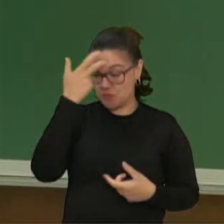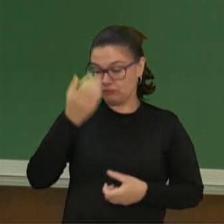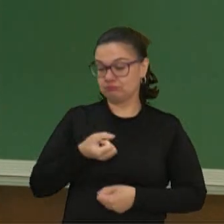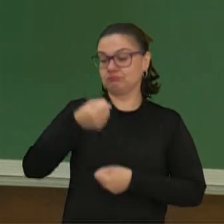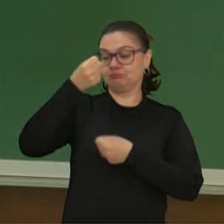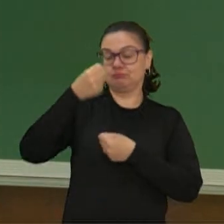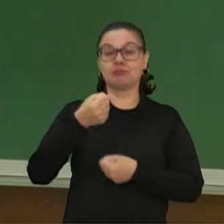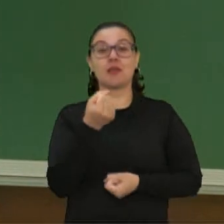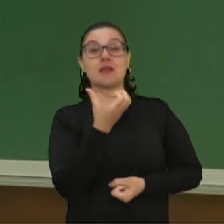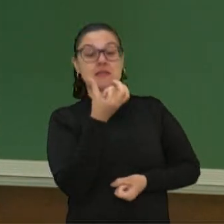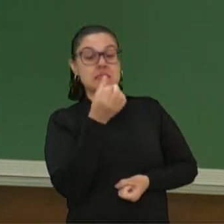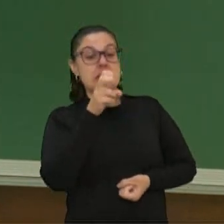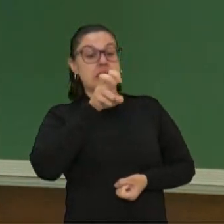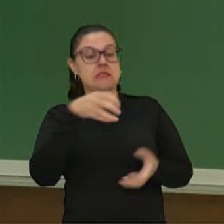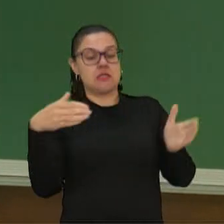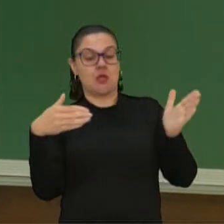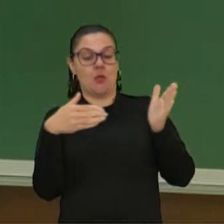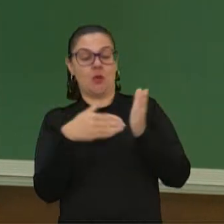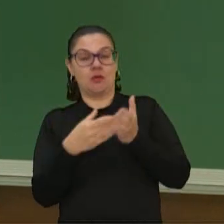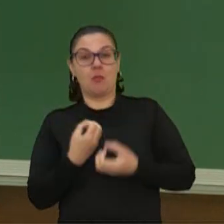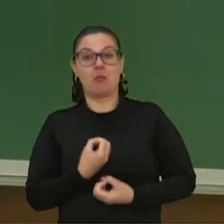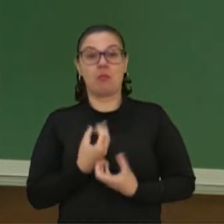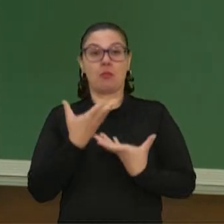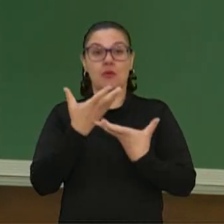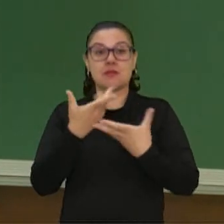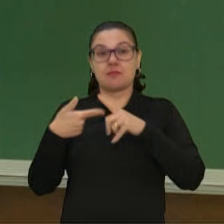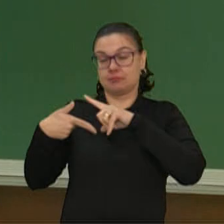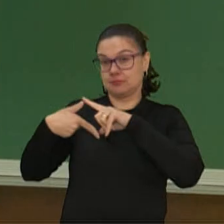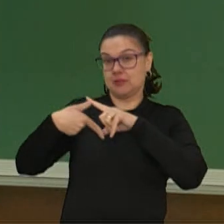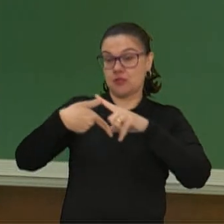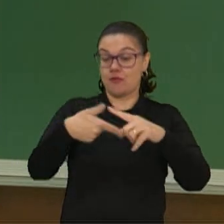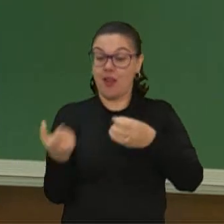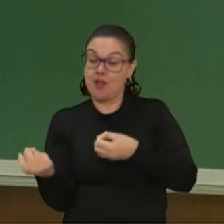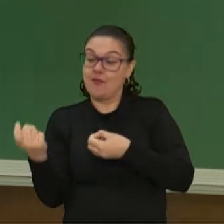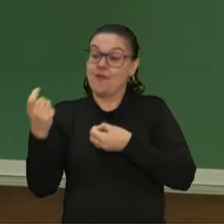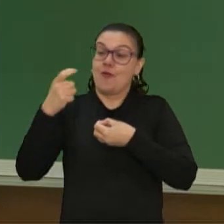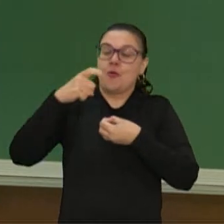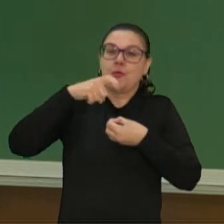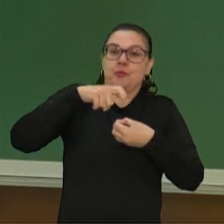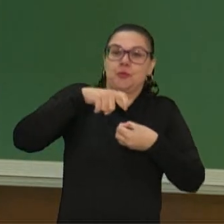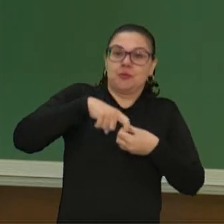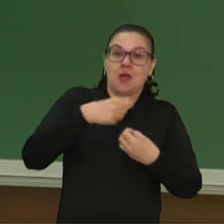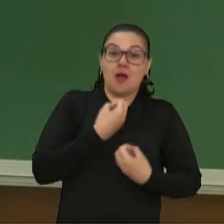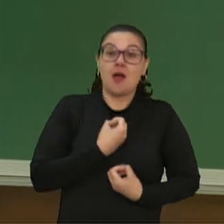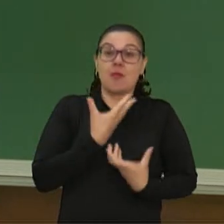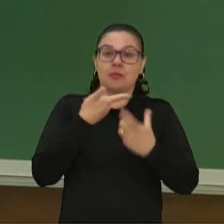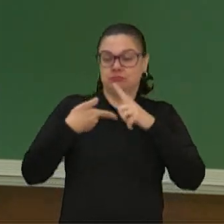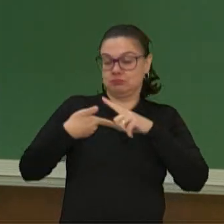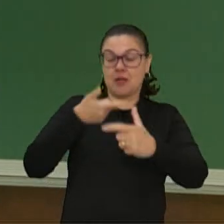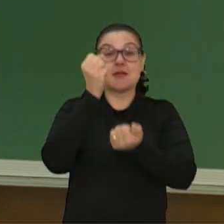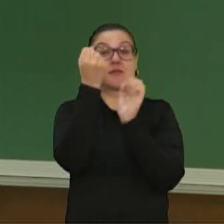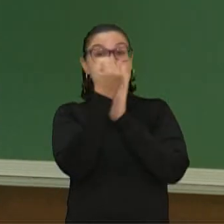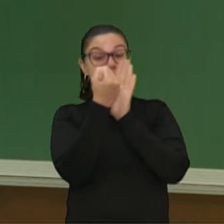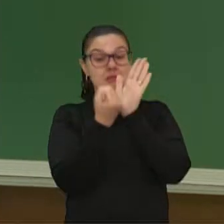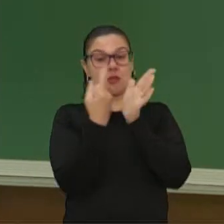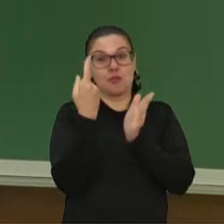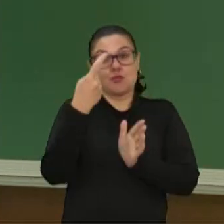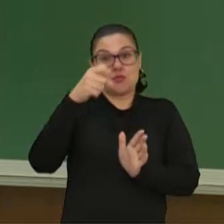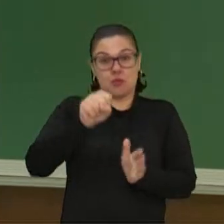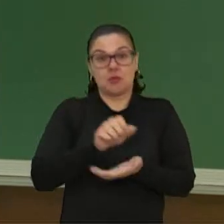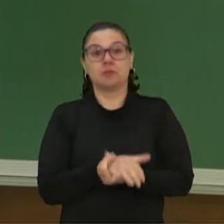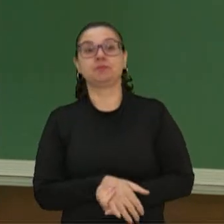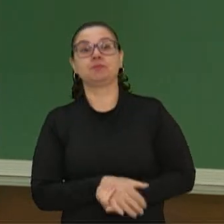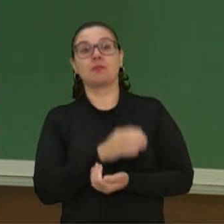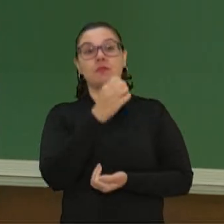heróis, 65 ao 80, a poesia árcade, ela vai voltar lá ao século XVIII. E